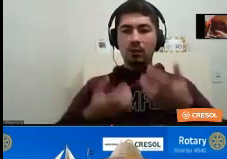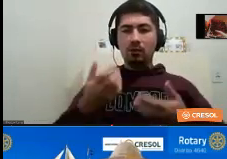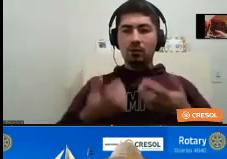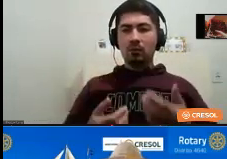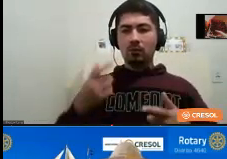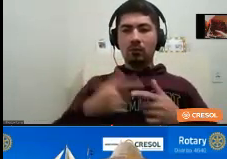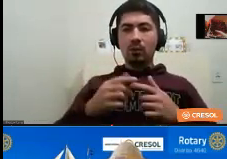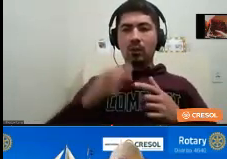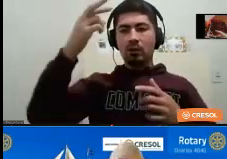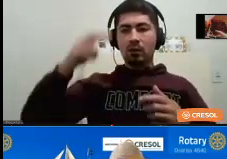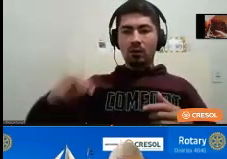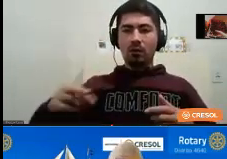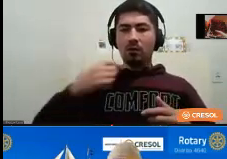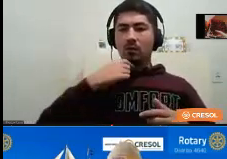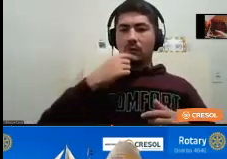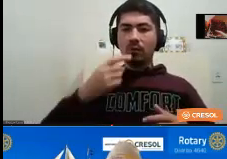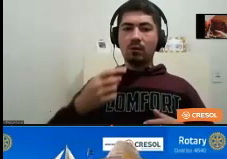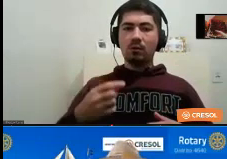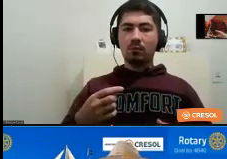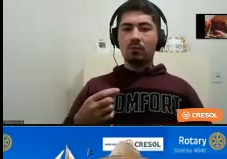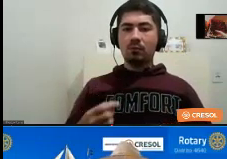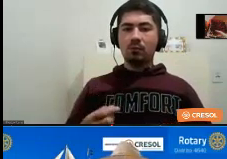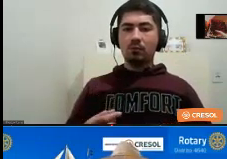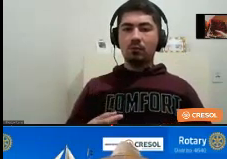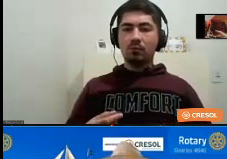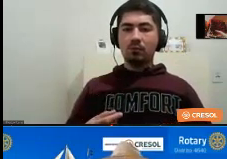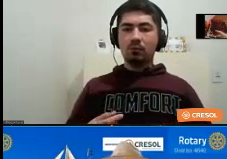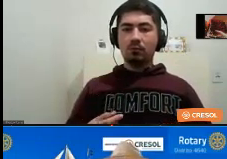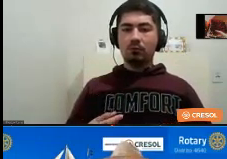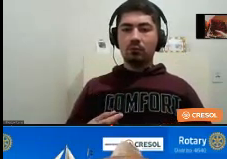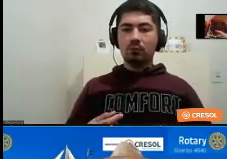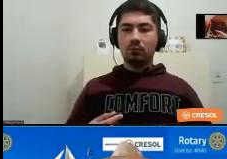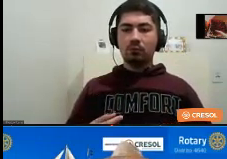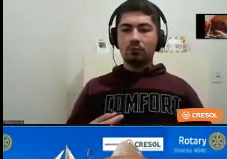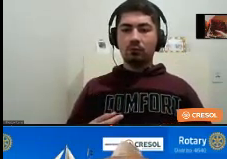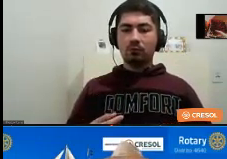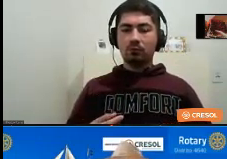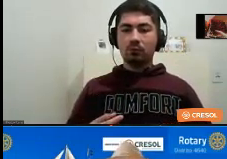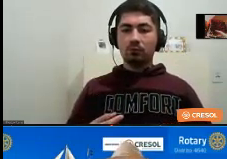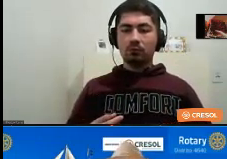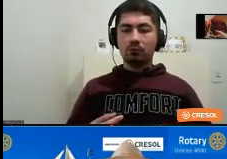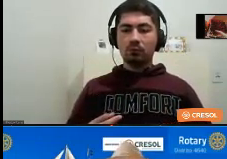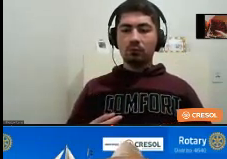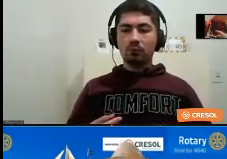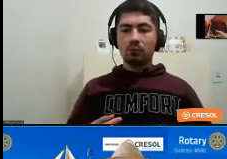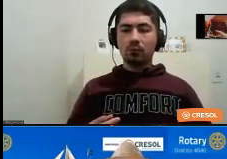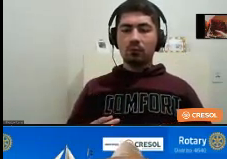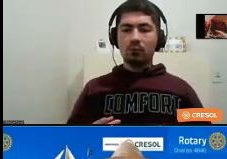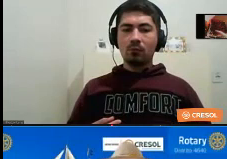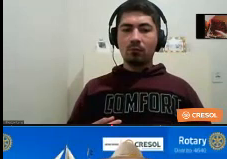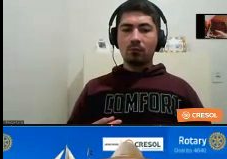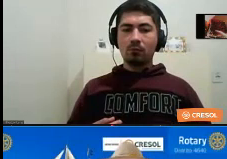Mas essas labaredas passavam do meu lado e quase estava